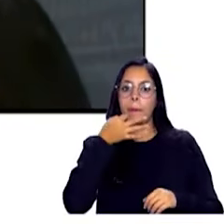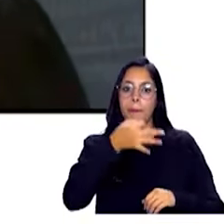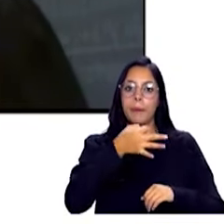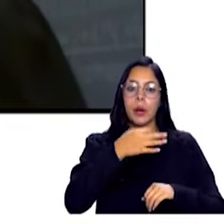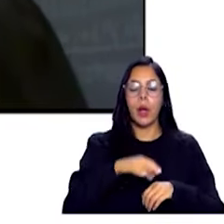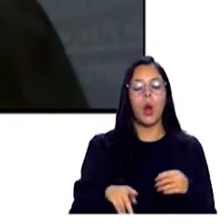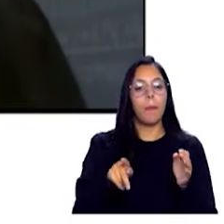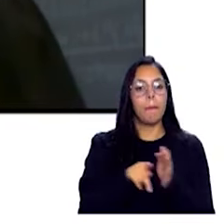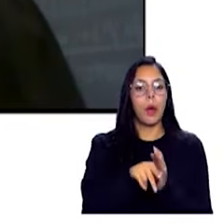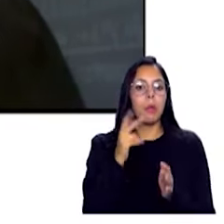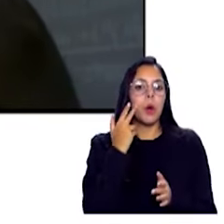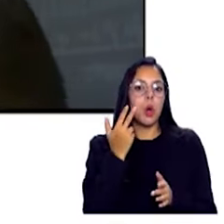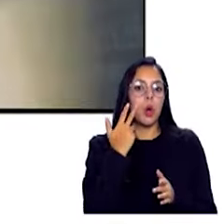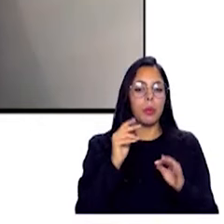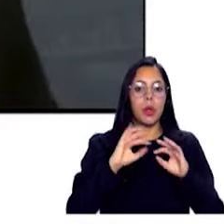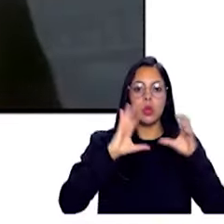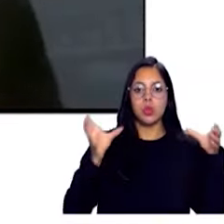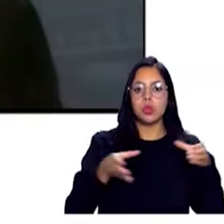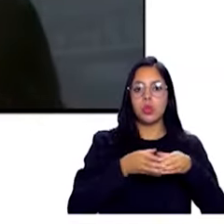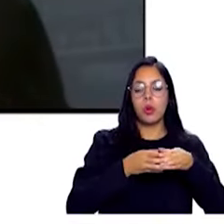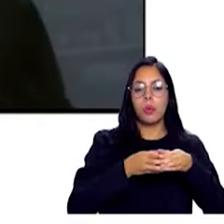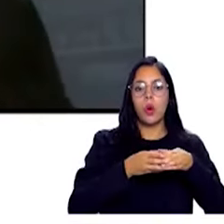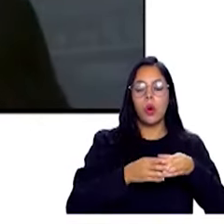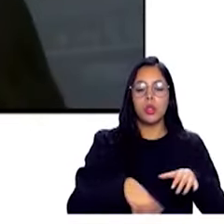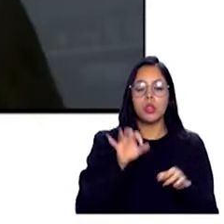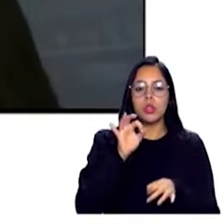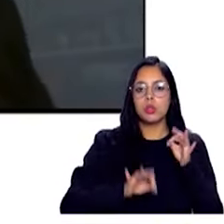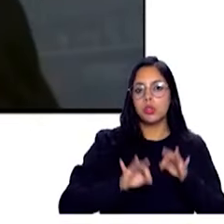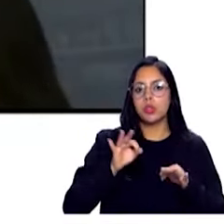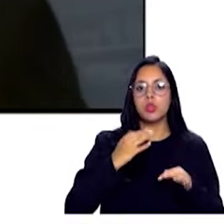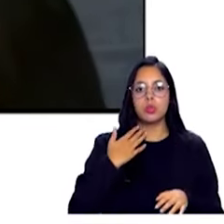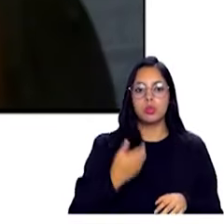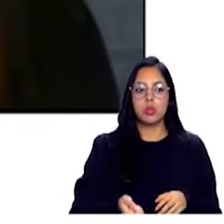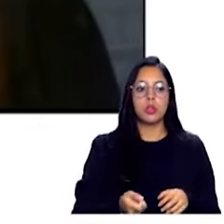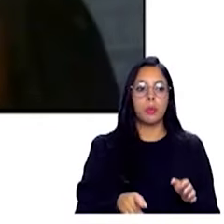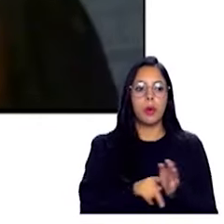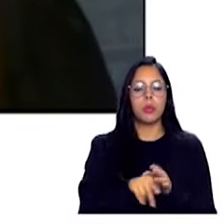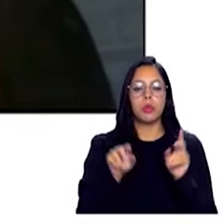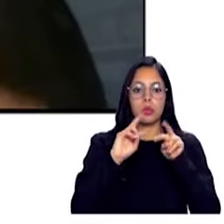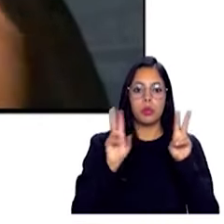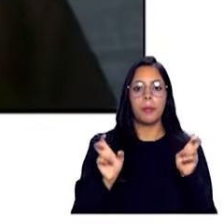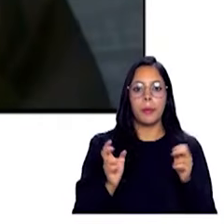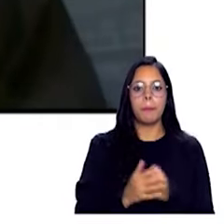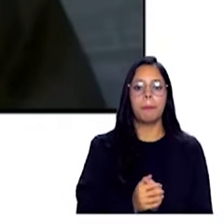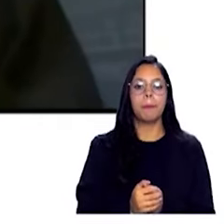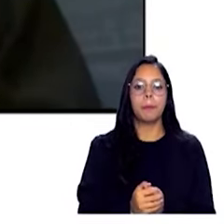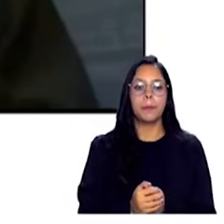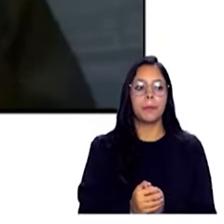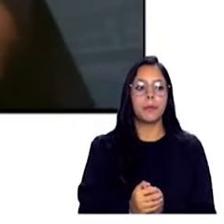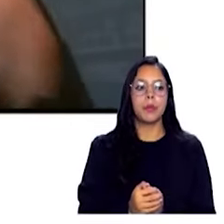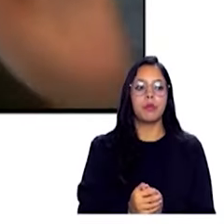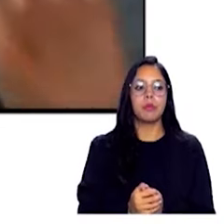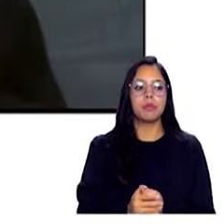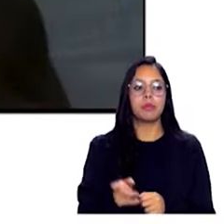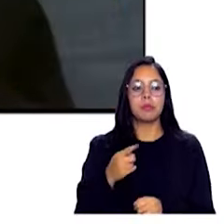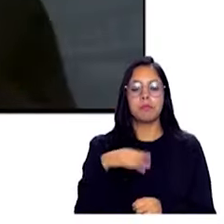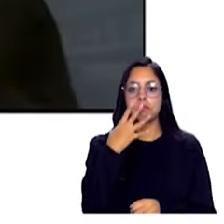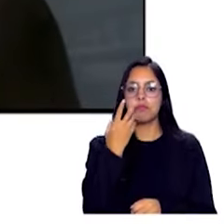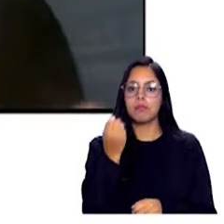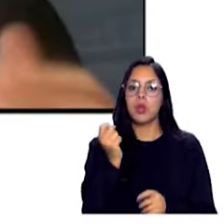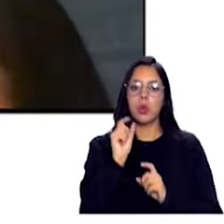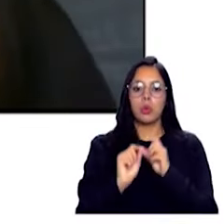comum sobre esta matéria bem eh o que chama atenção